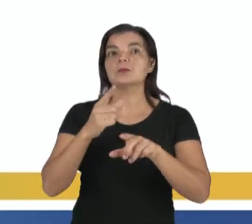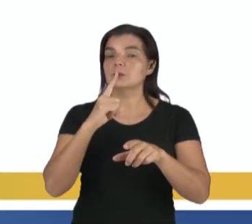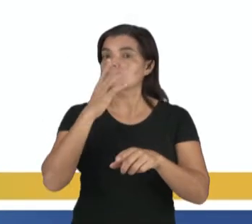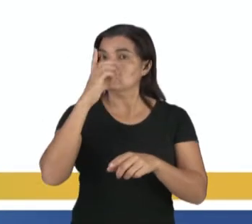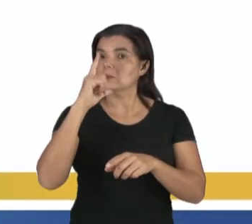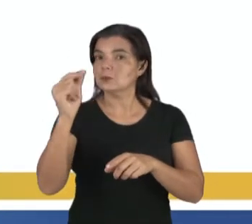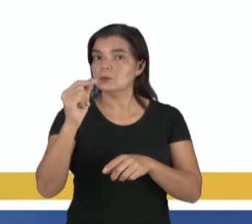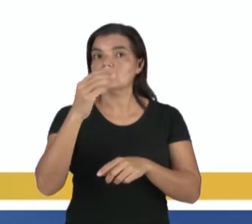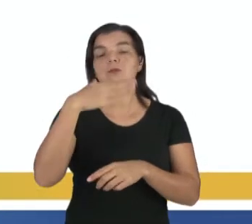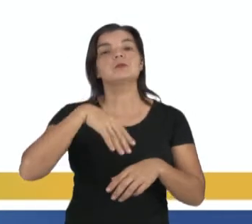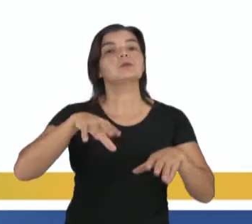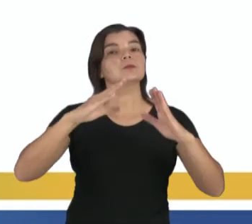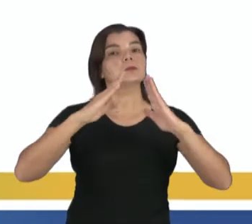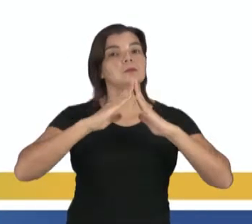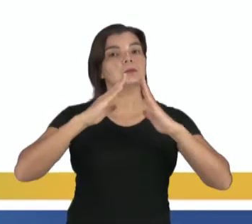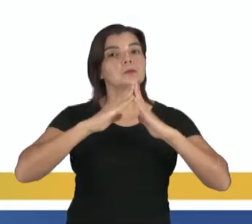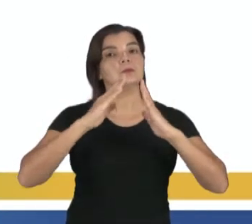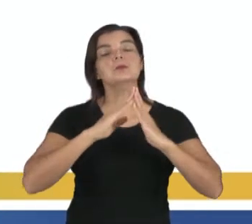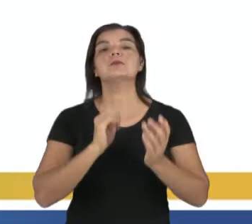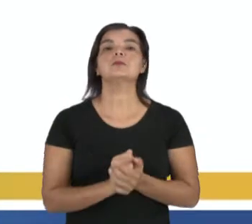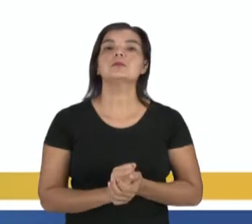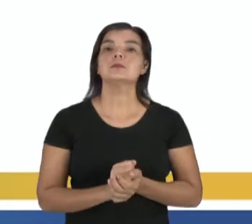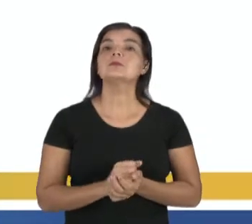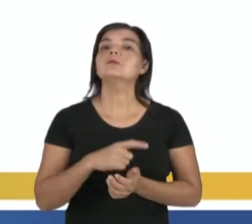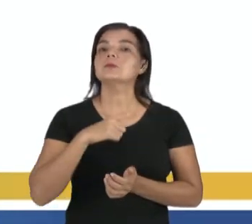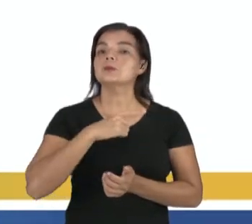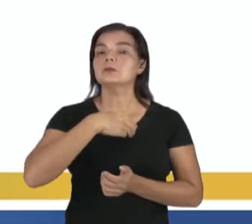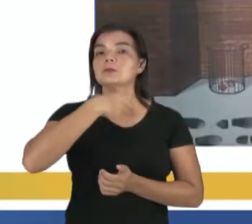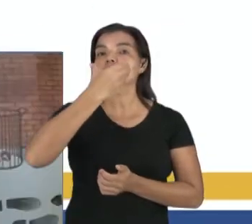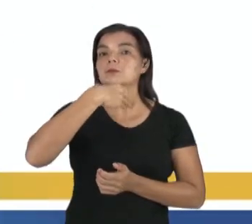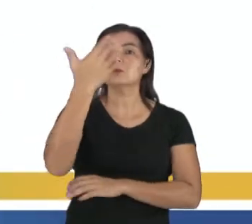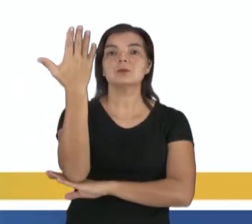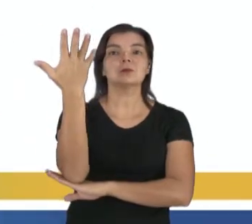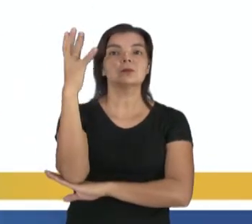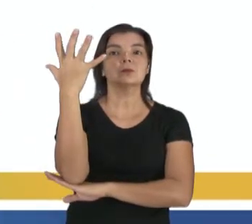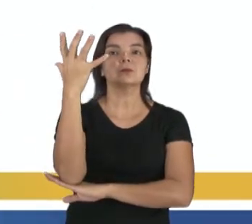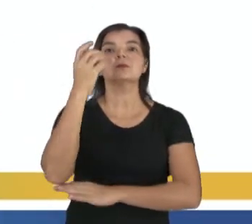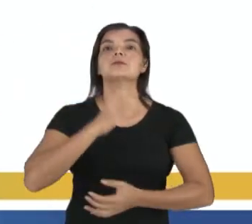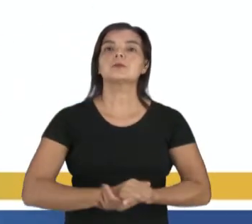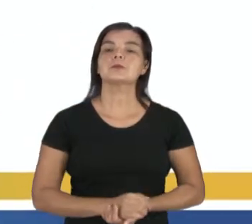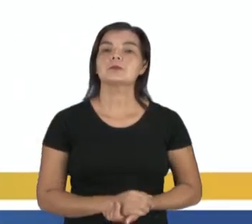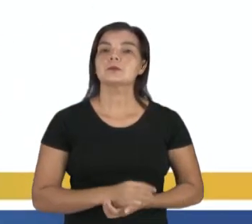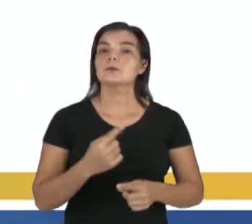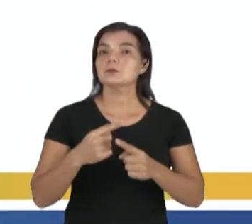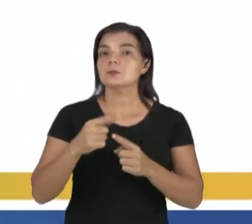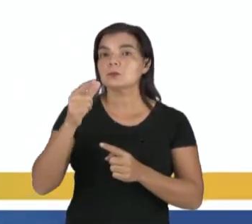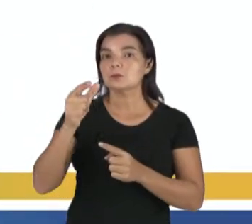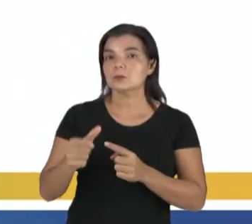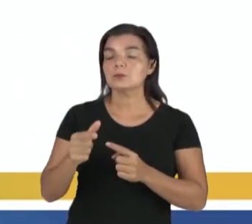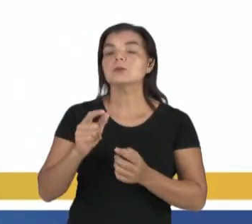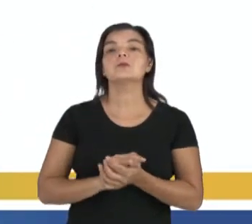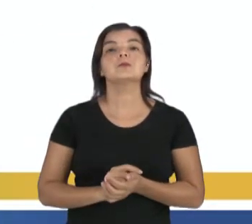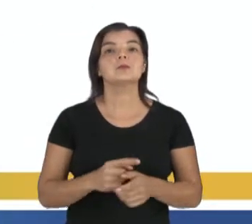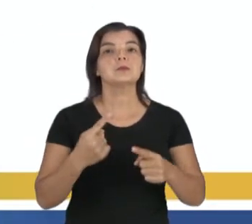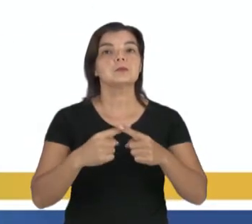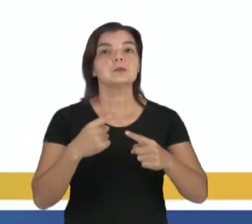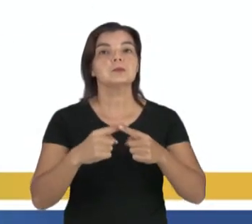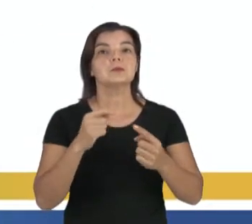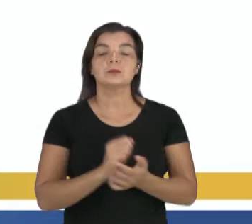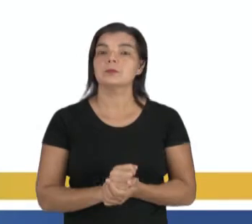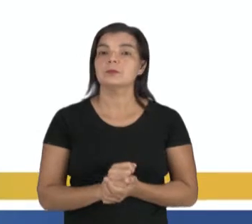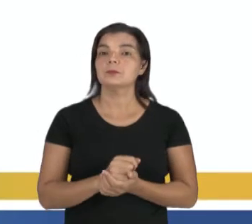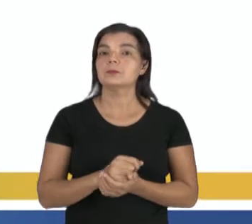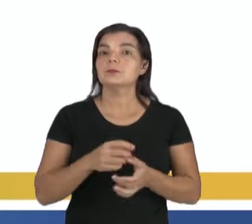pessoa saiu. Há uma macieira ao lado, porque é uma macieira, porque na